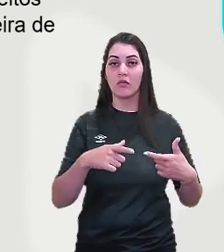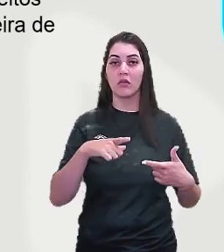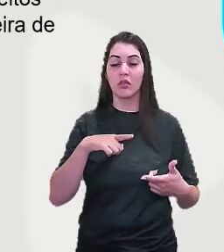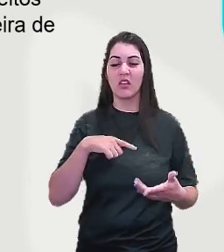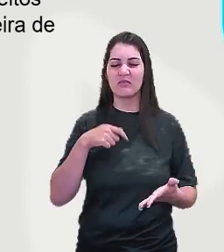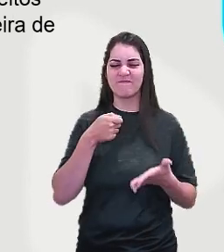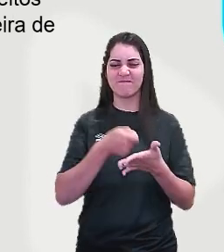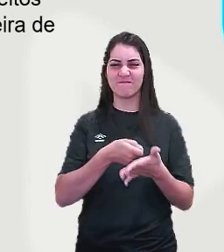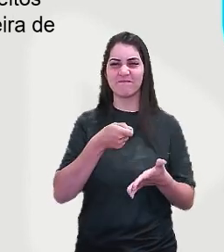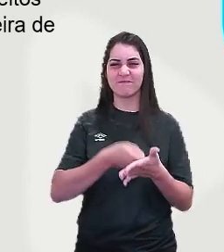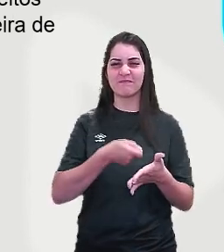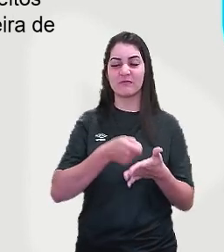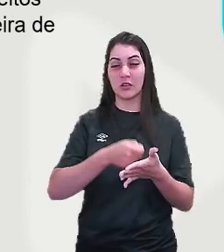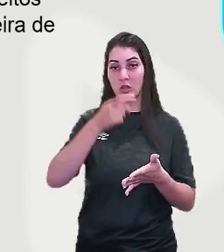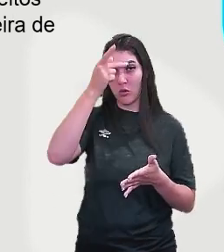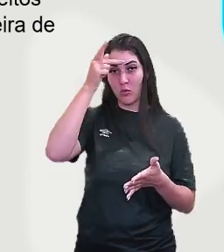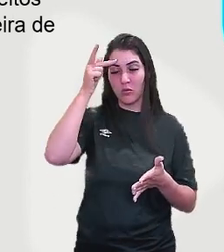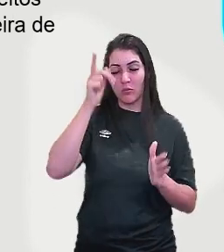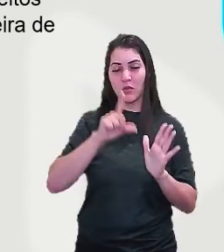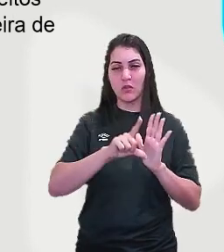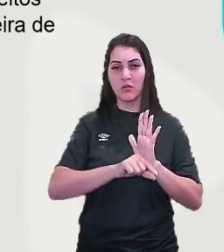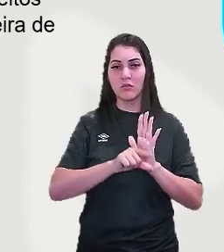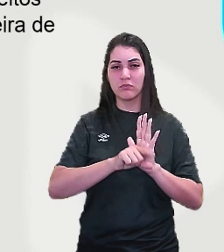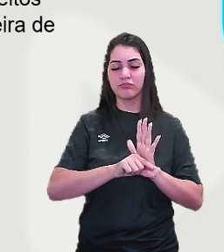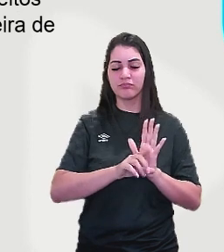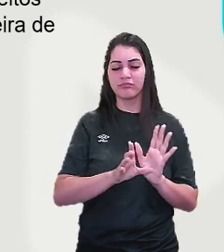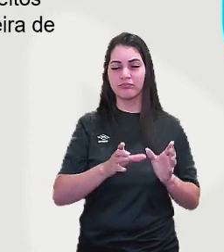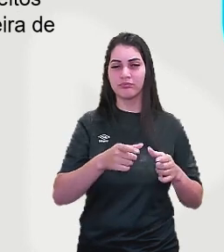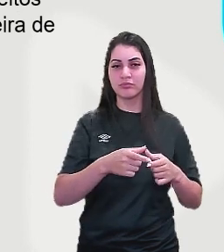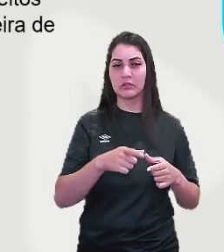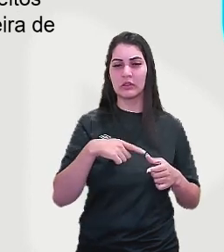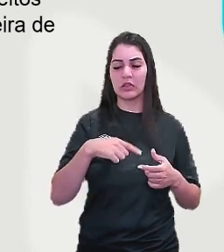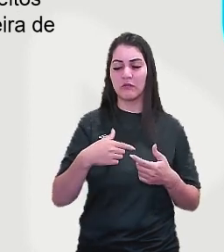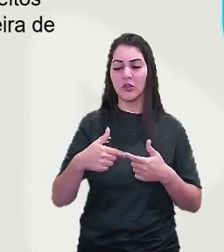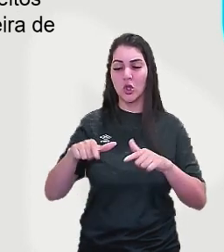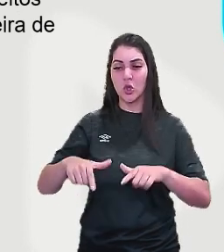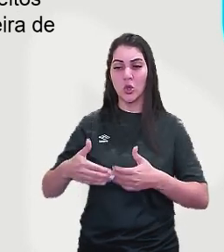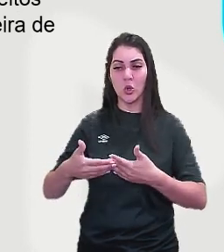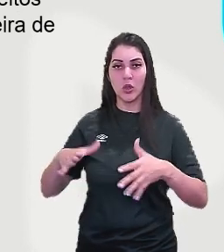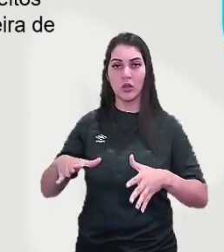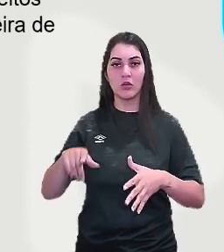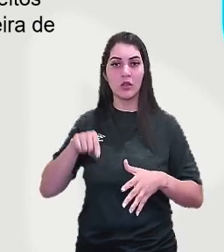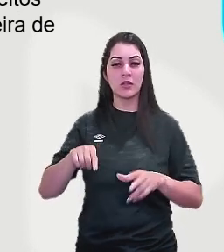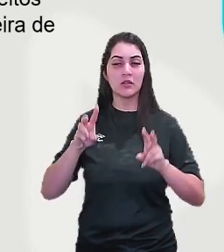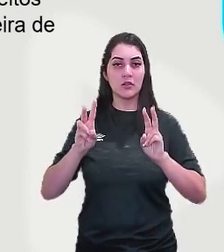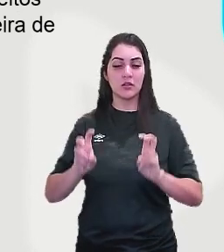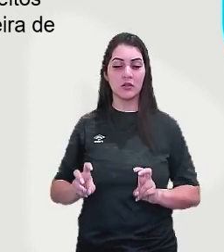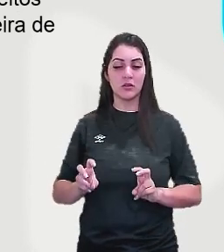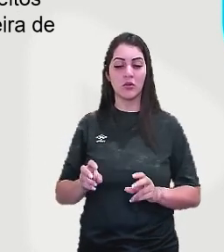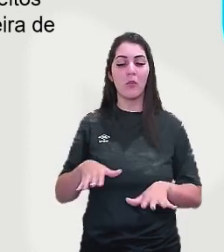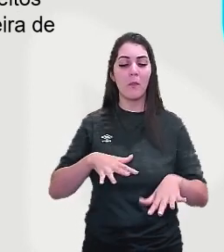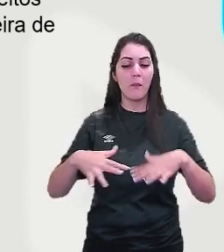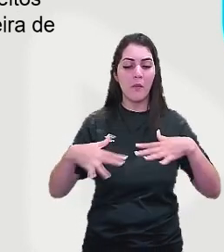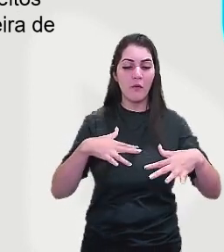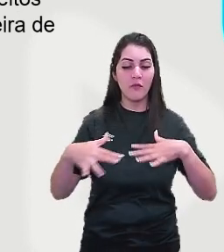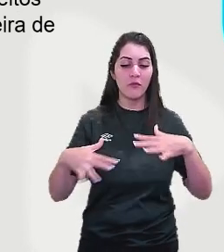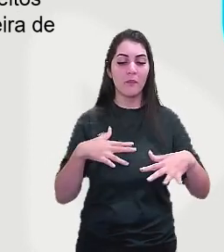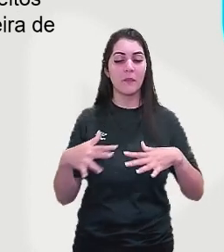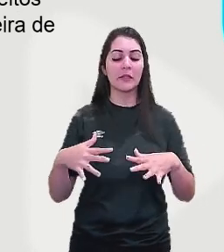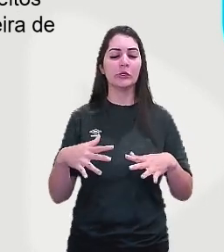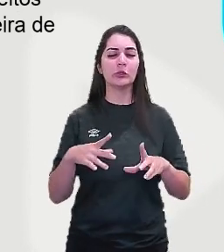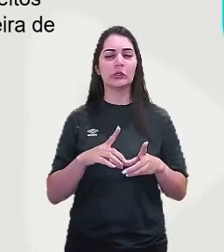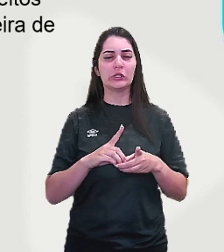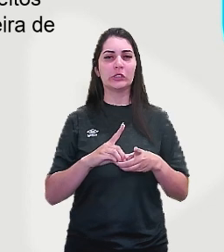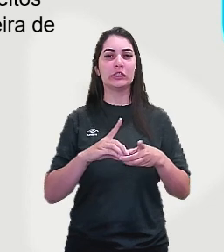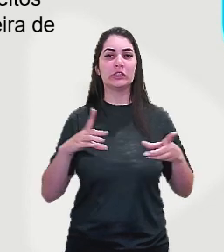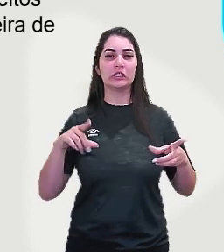as minorias, abriu espaço para discussões sobre este tema. O movimento de descolonização da África e as lutas pelos direitos